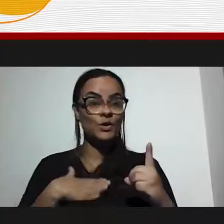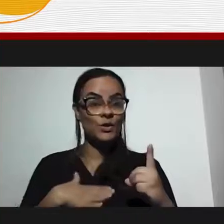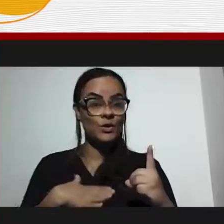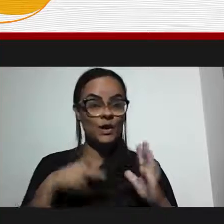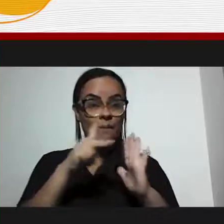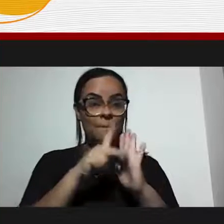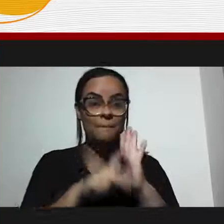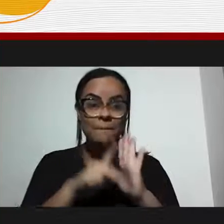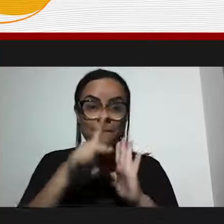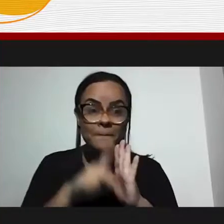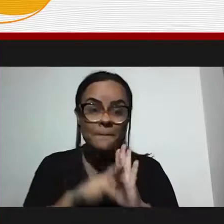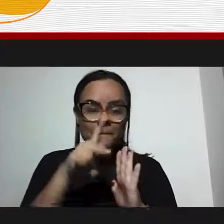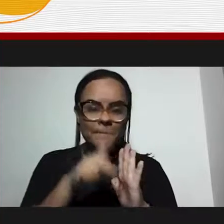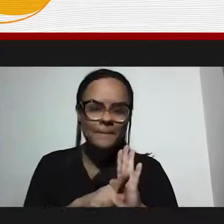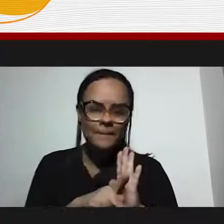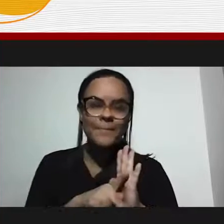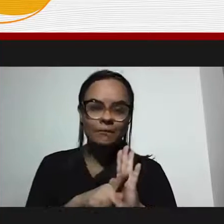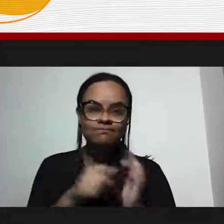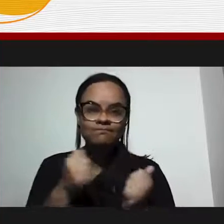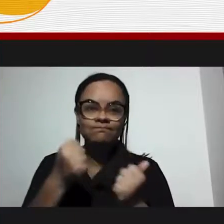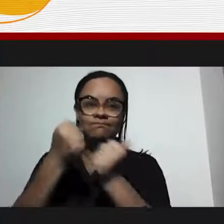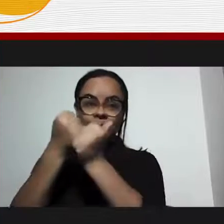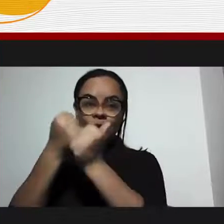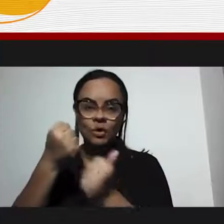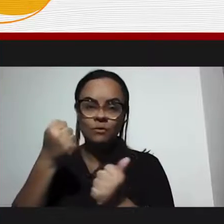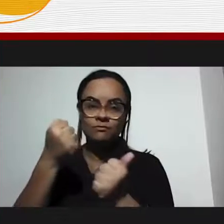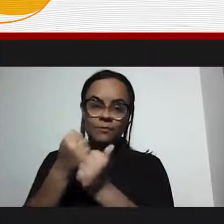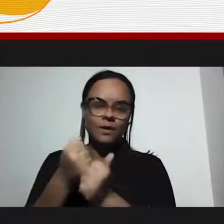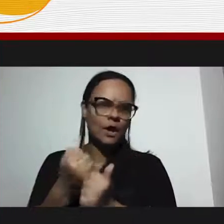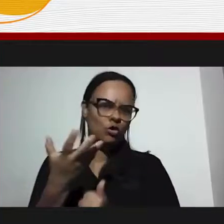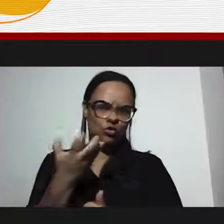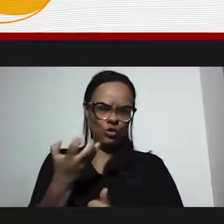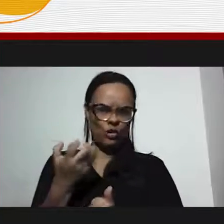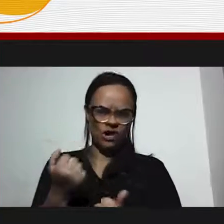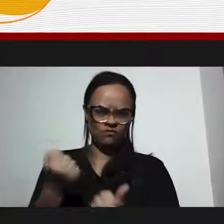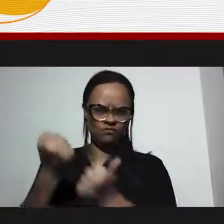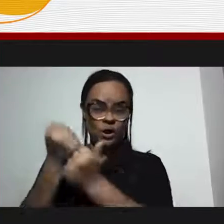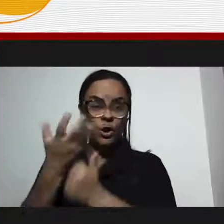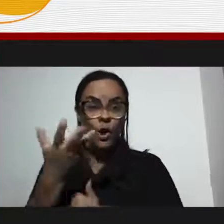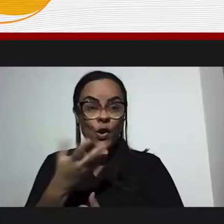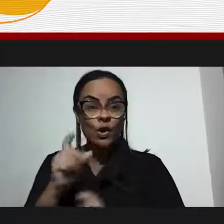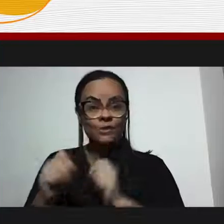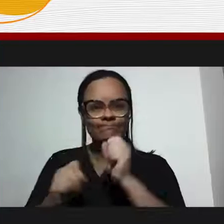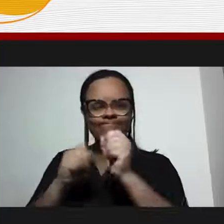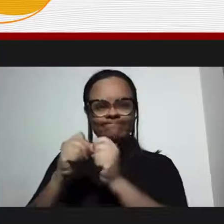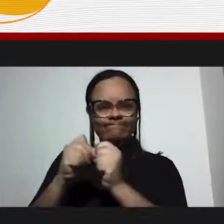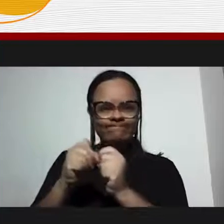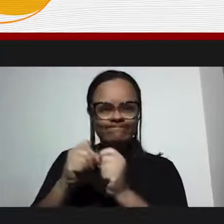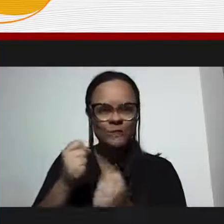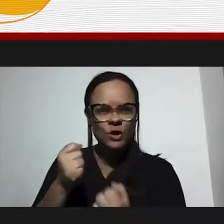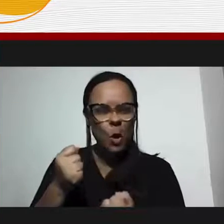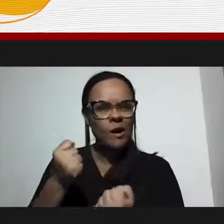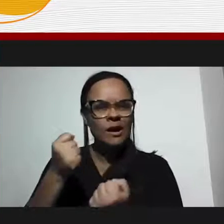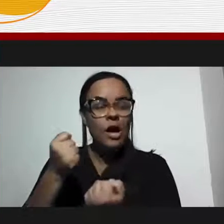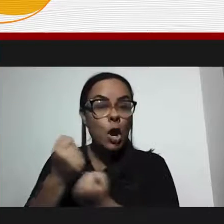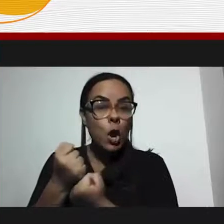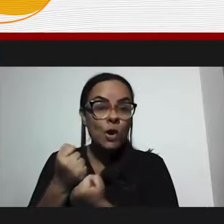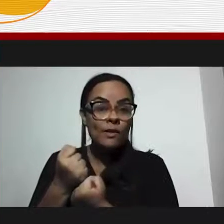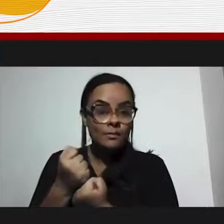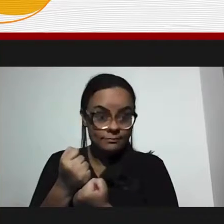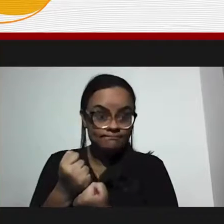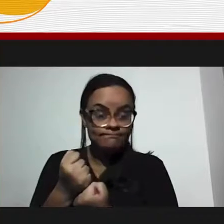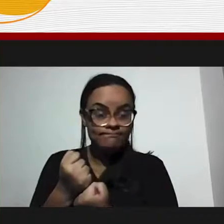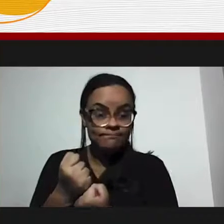projeto, vou te dar uma ajuda. Só que eu não queria uma ajuda, eu queria um patrocínio. Mesmo assim,